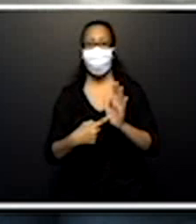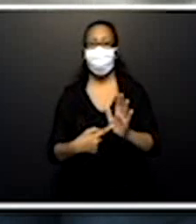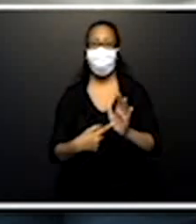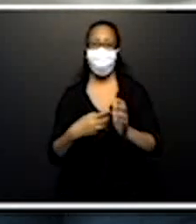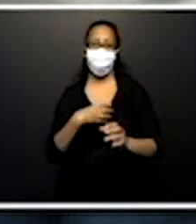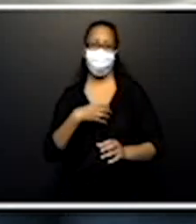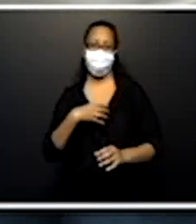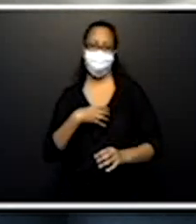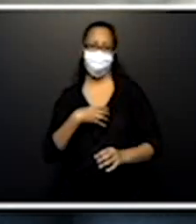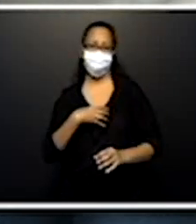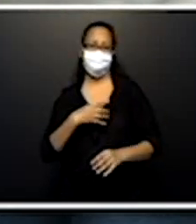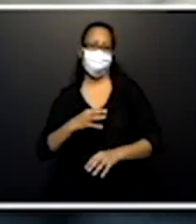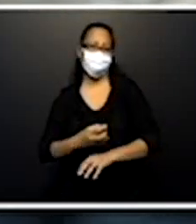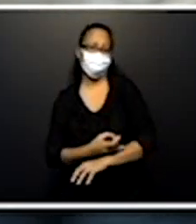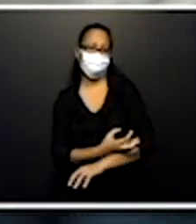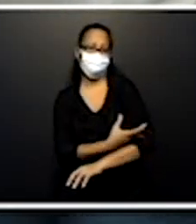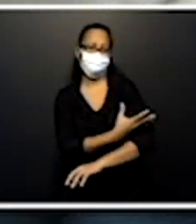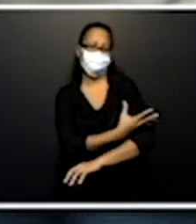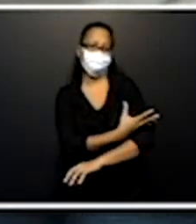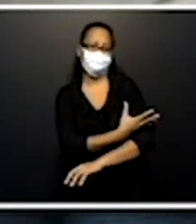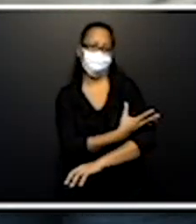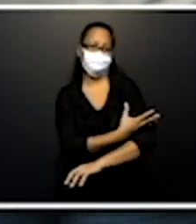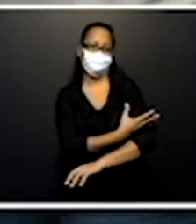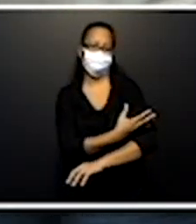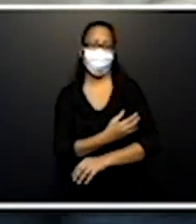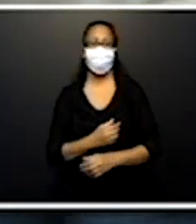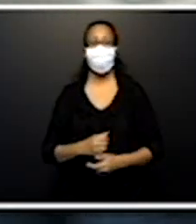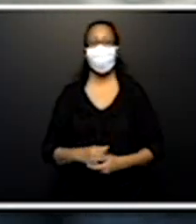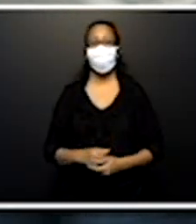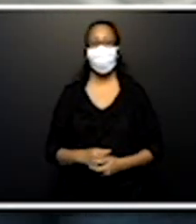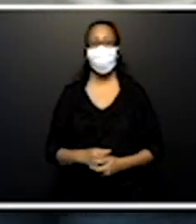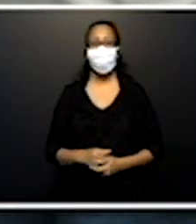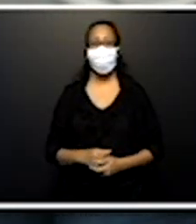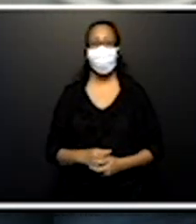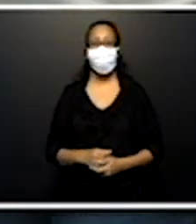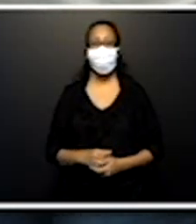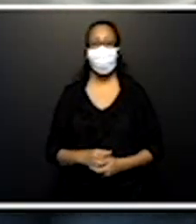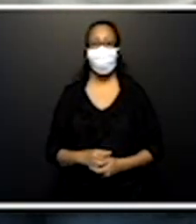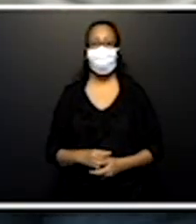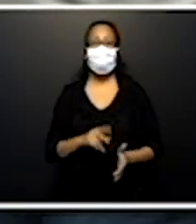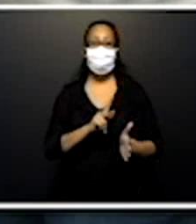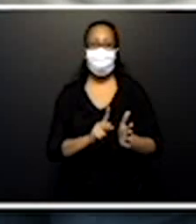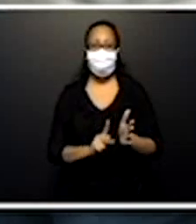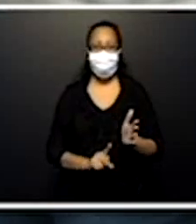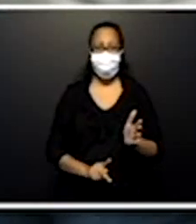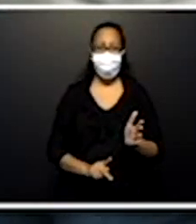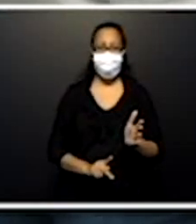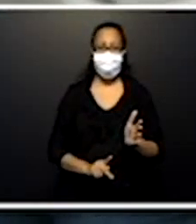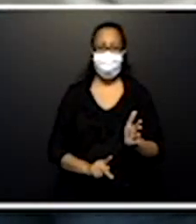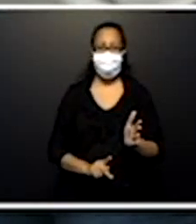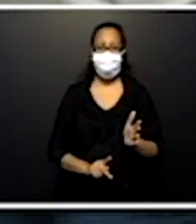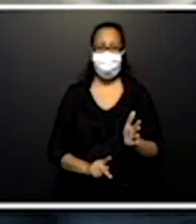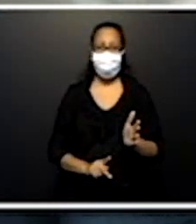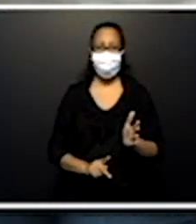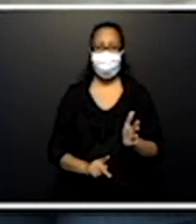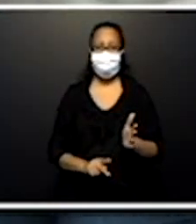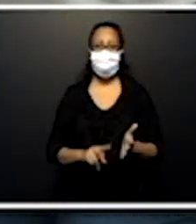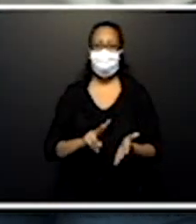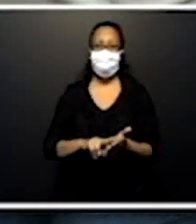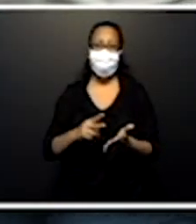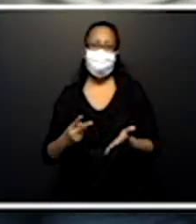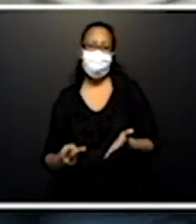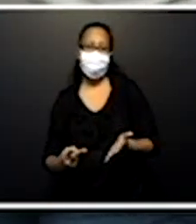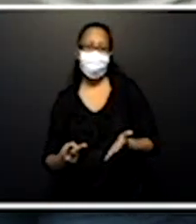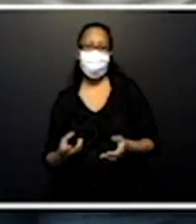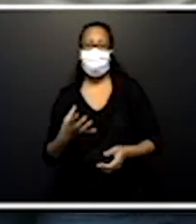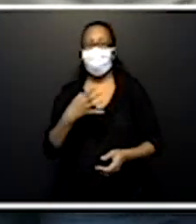ser interpretado de uma maneira lógica, objetiva. Não. O poema ele é para ser interpretado com